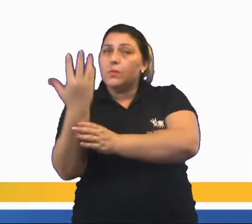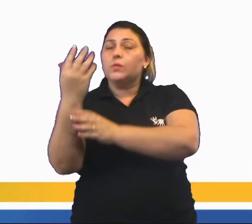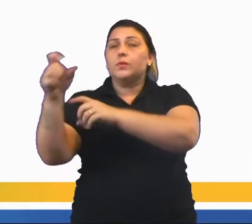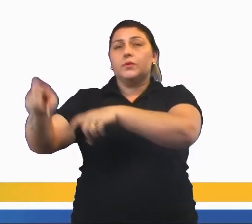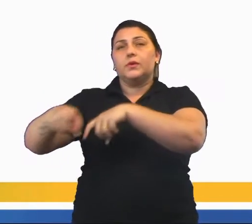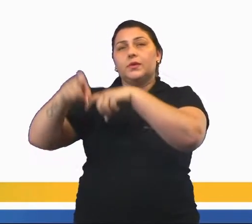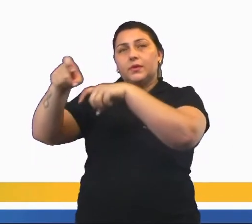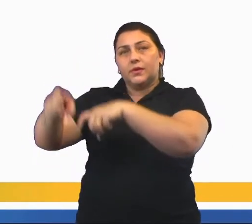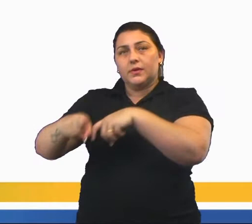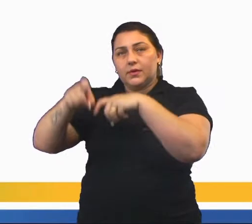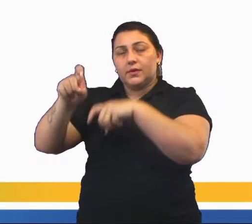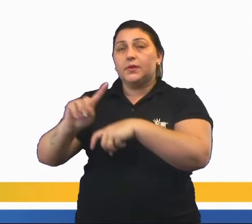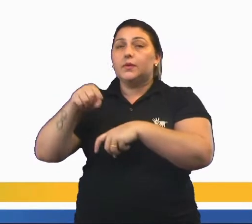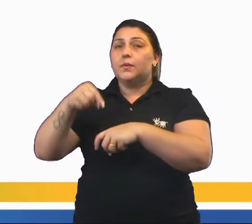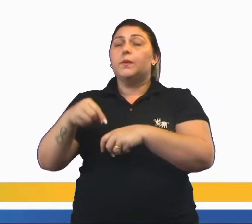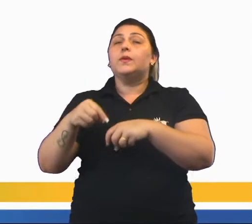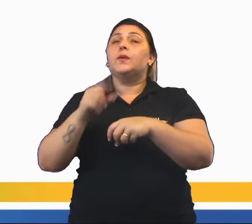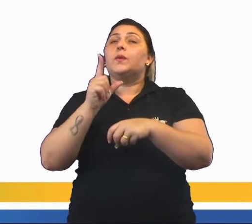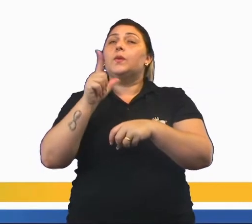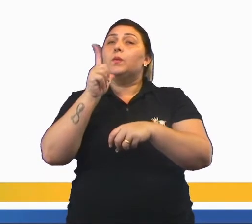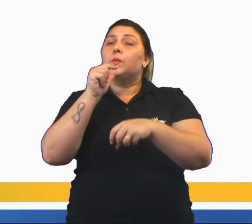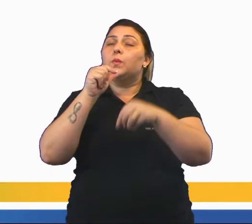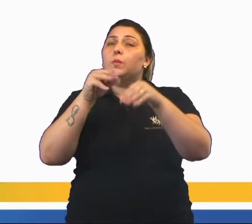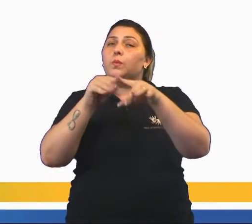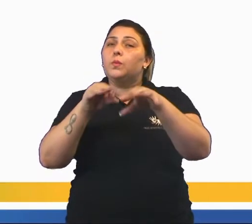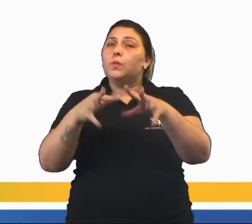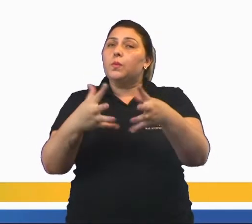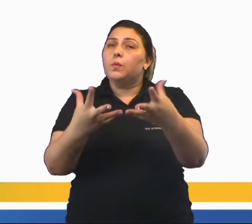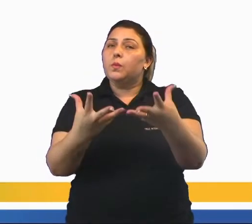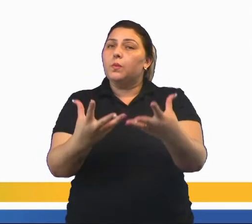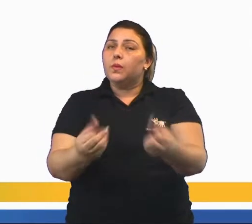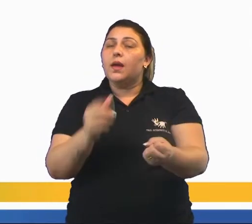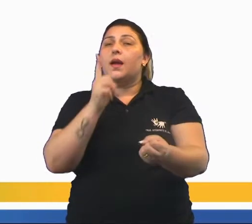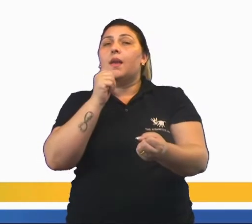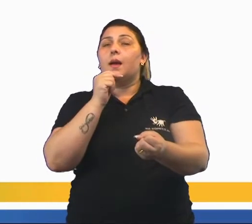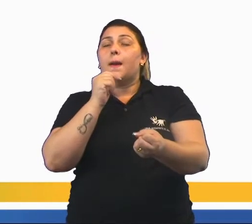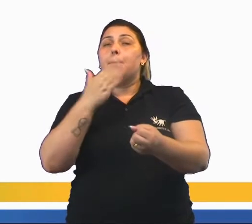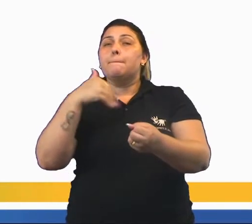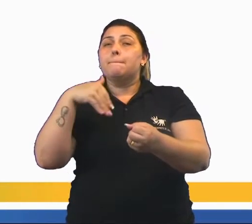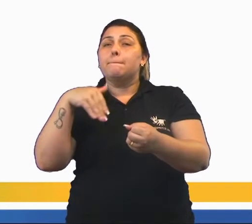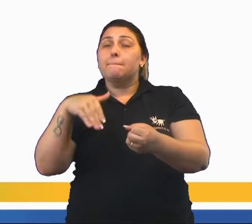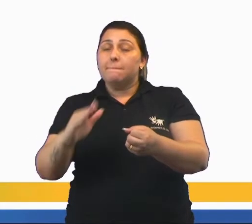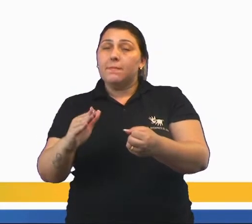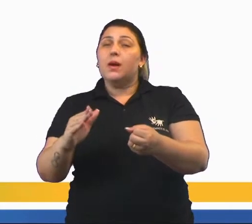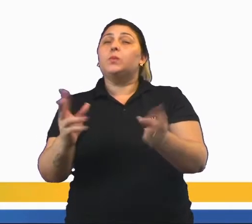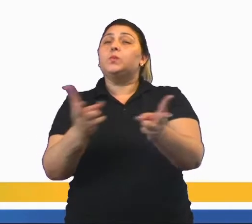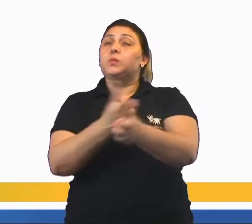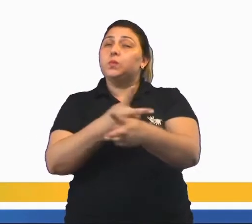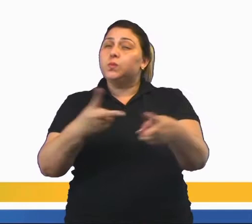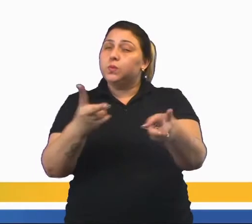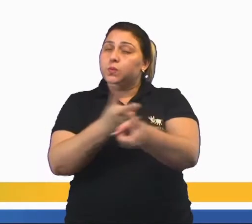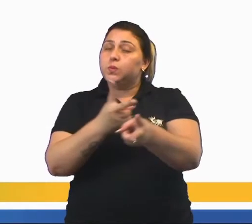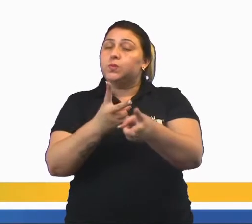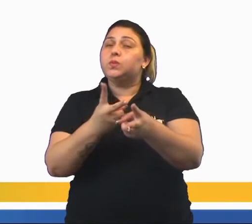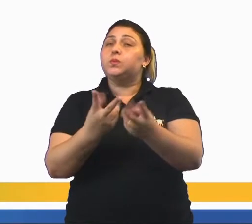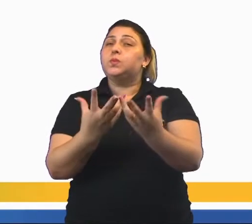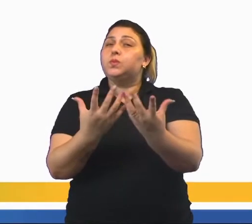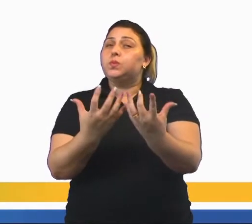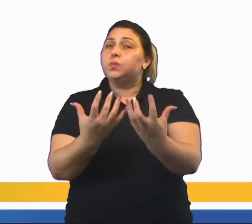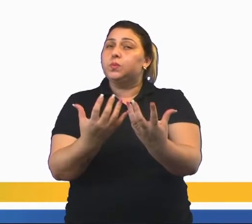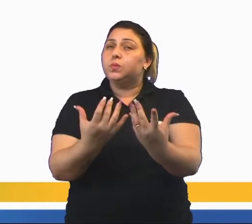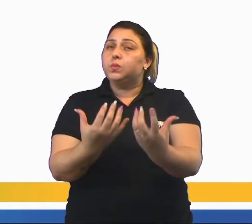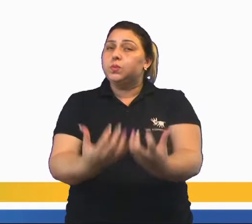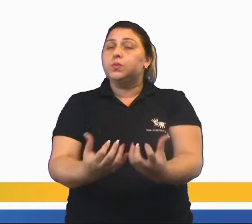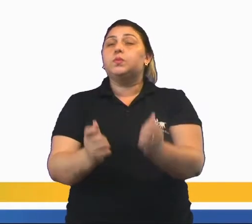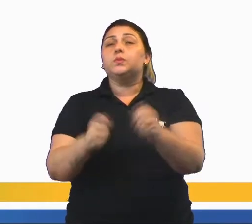agrícola, pois, após ser molhado, ele absorve a água, tornando-se mais arejado. Isso permite que a